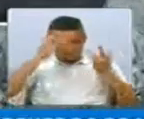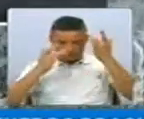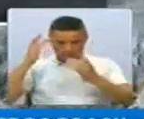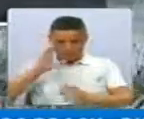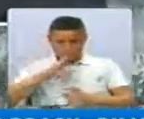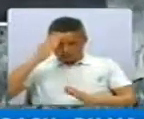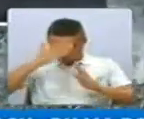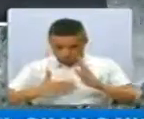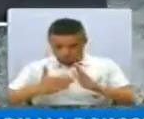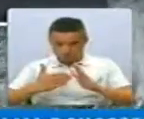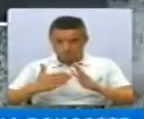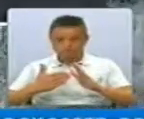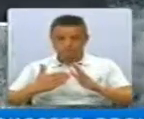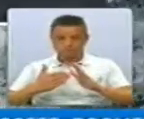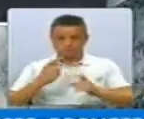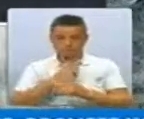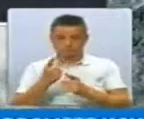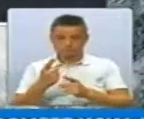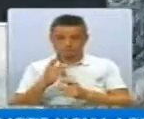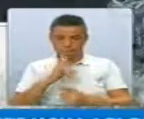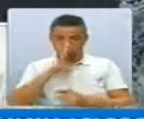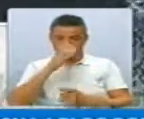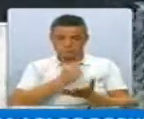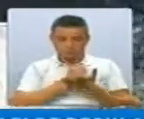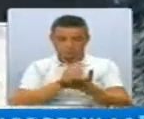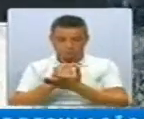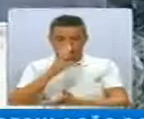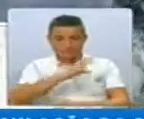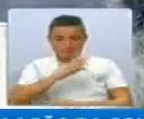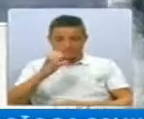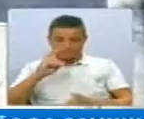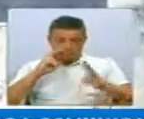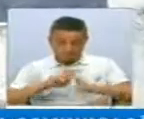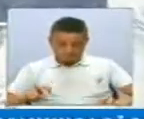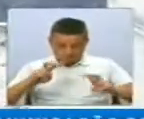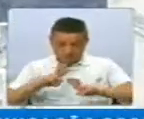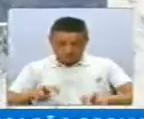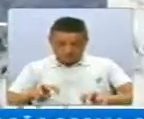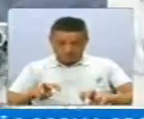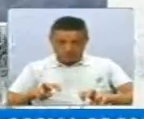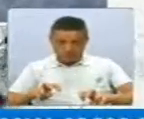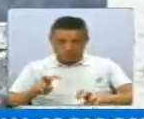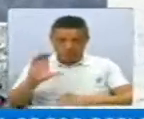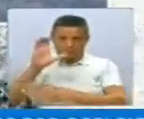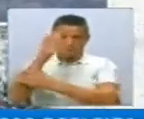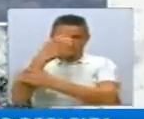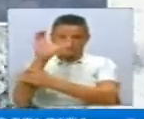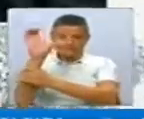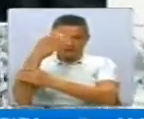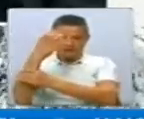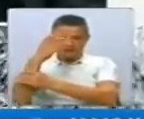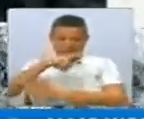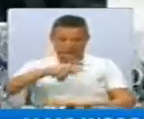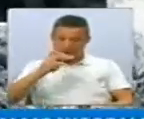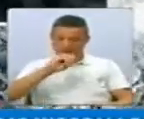foi isso que aconteceu? Repara então como é que o acaso ajuda a ciência. É que ele foi investigar os dados científicos de um satélite da NASA que foi